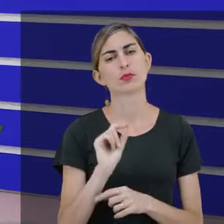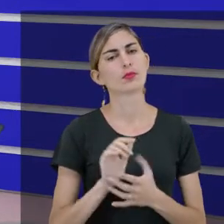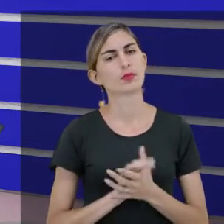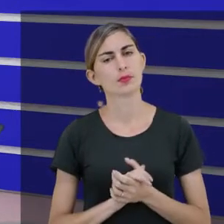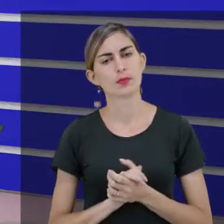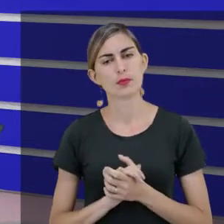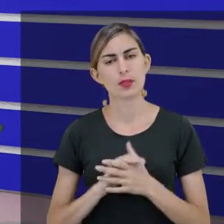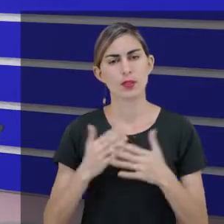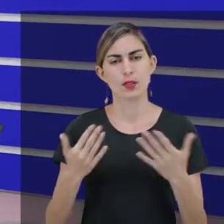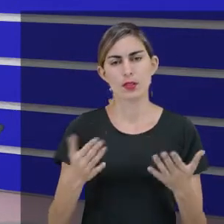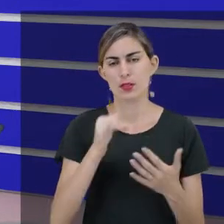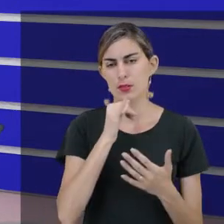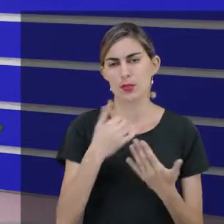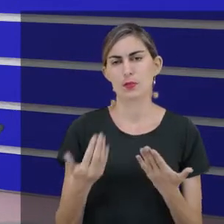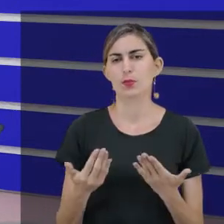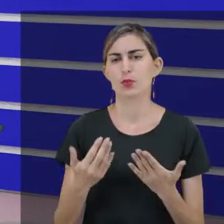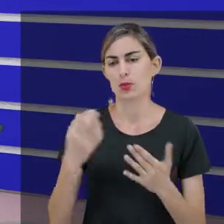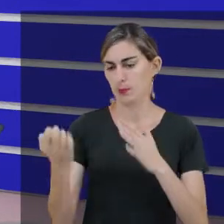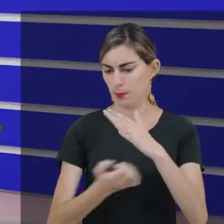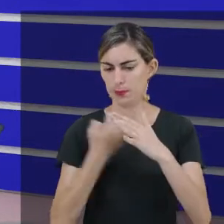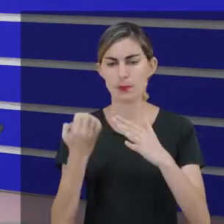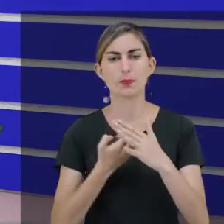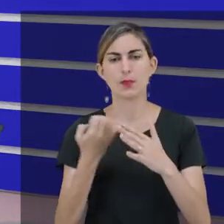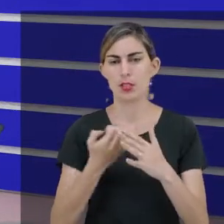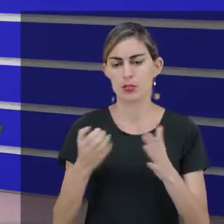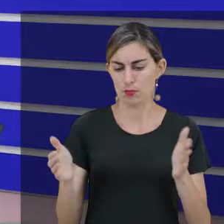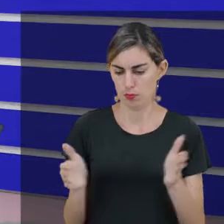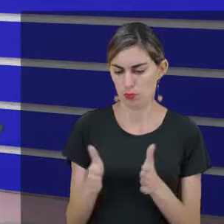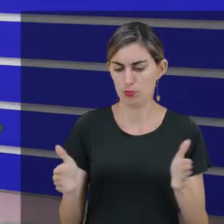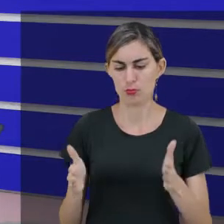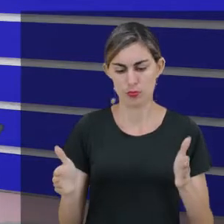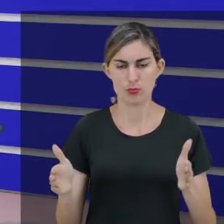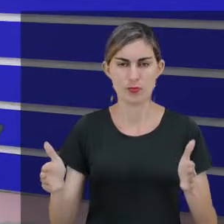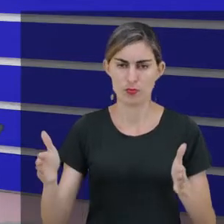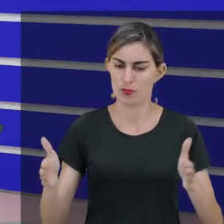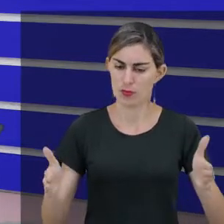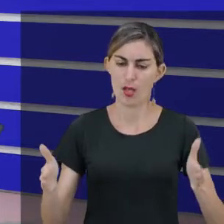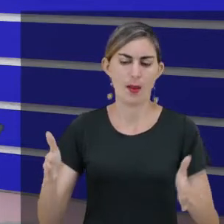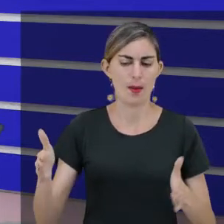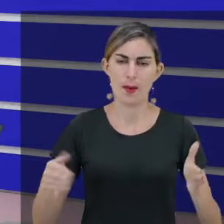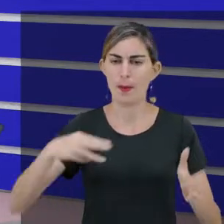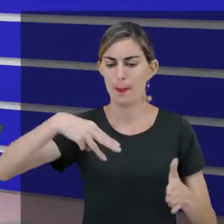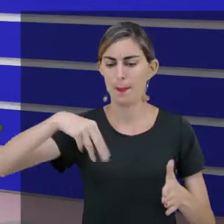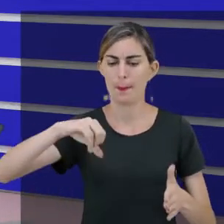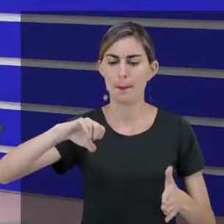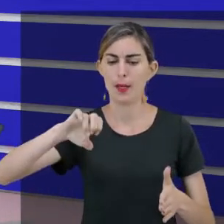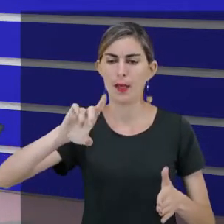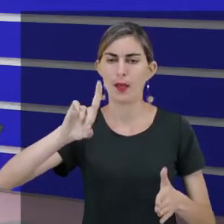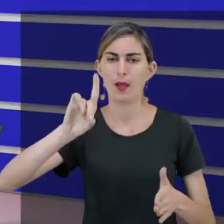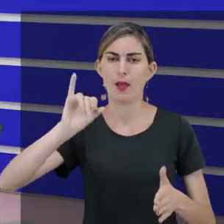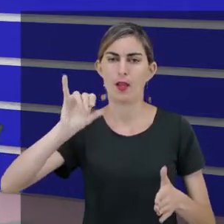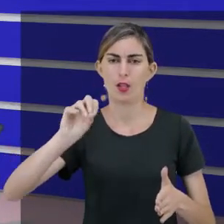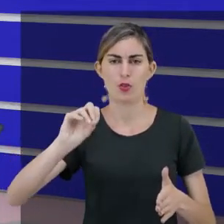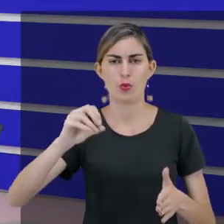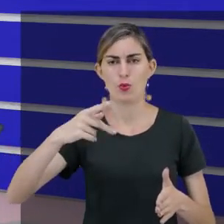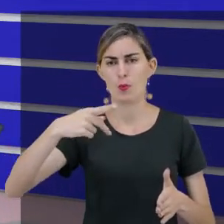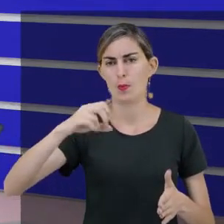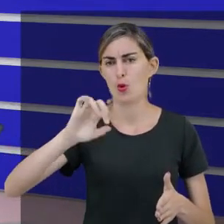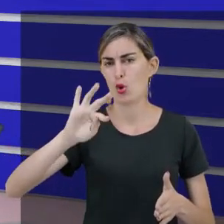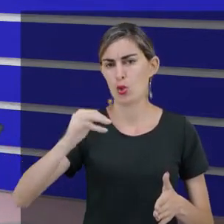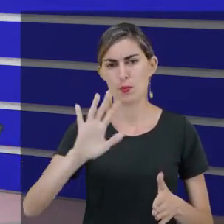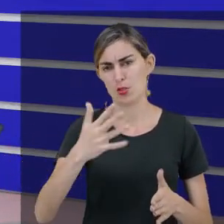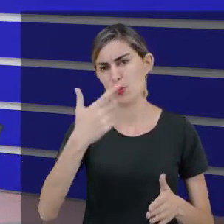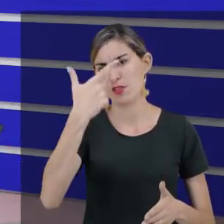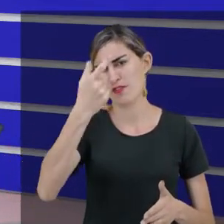né? Vamos tratar como uma empresa de médio porte aqui, né? Uma empresa de médio porte com 20 funcionários,